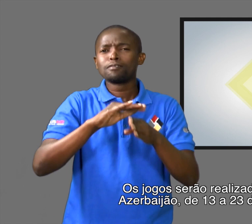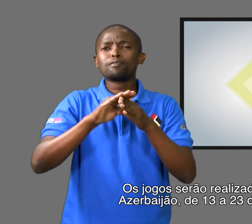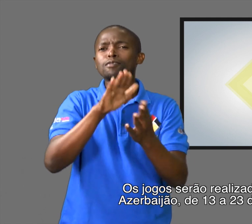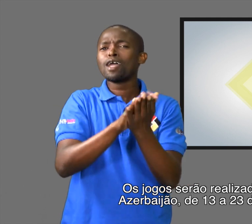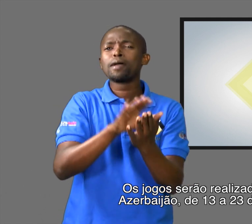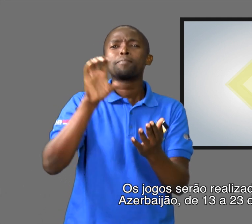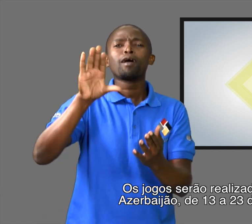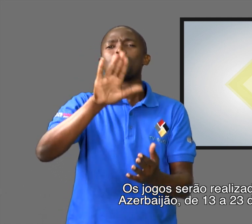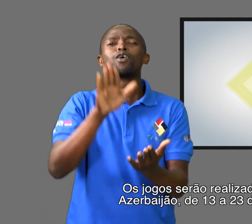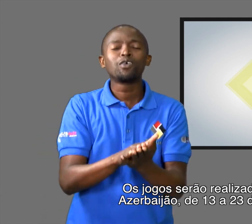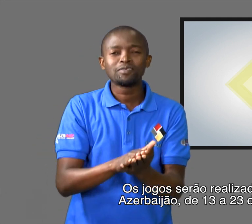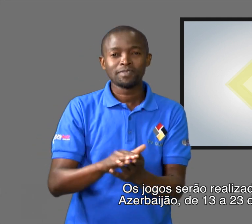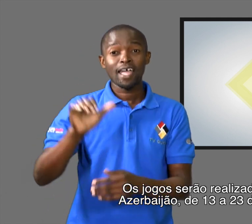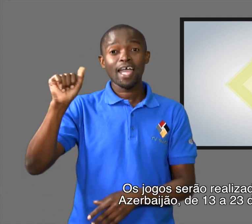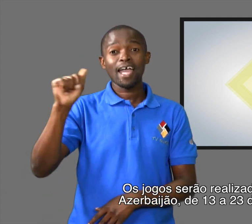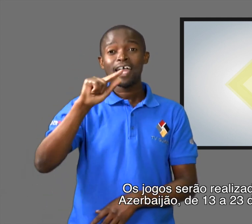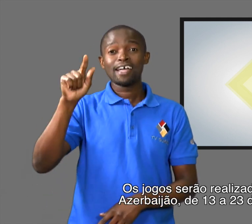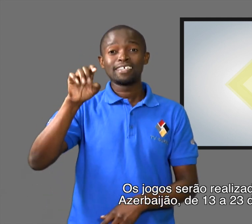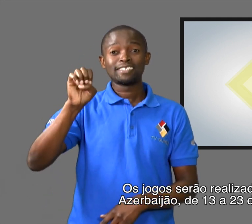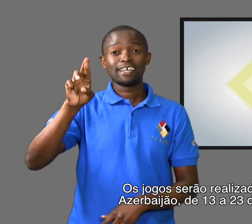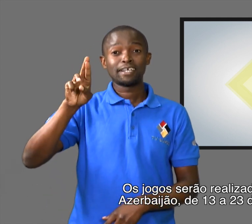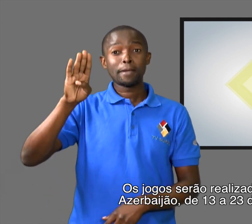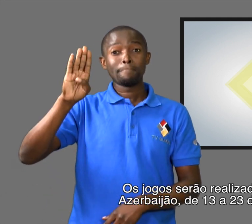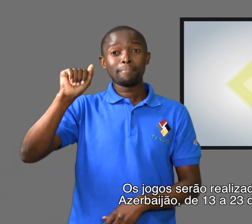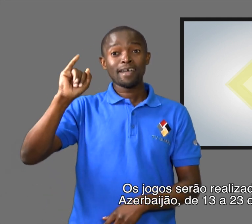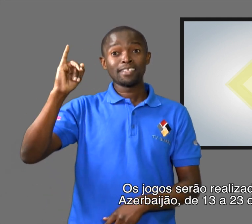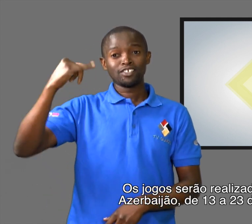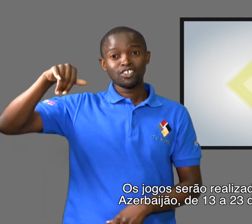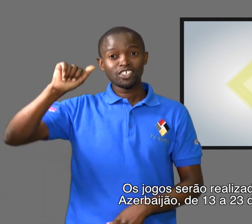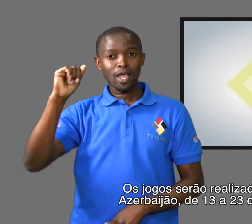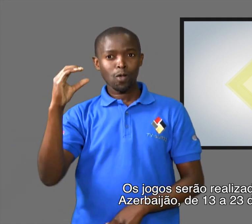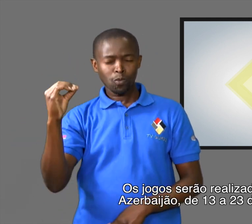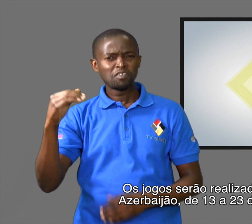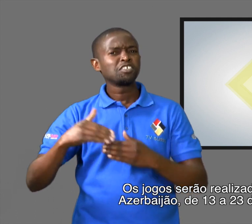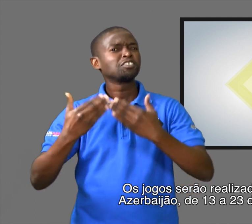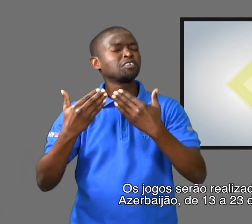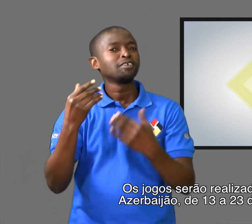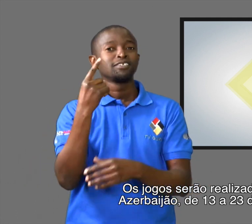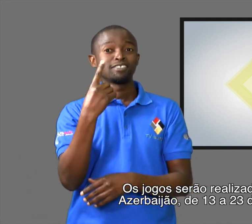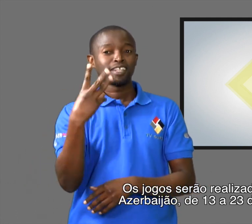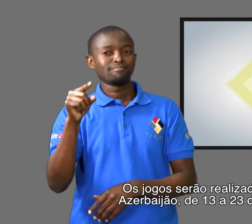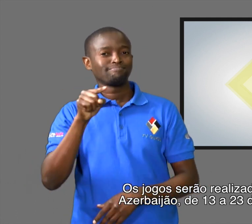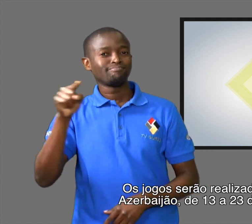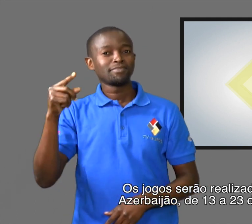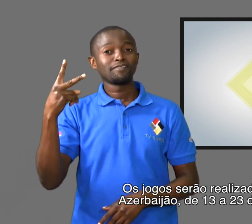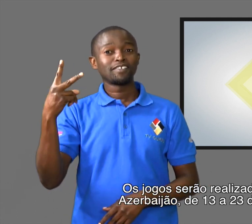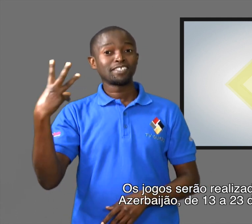Os jogos serão realizados em Azerbaijão de 13 a 23 de maio.